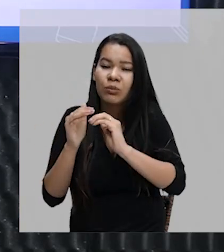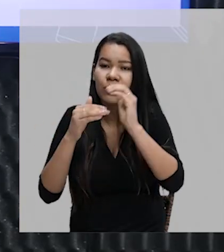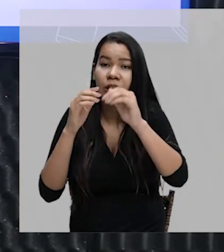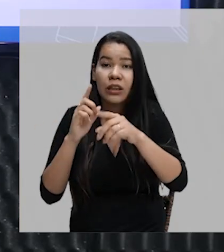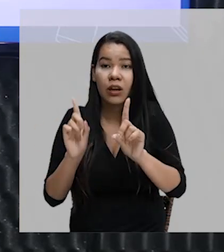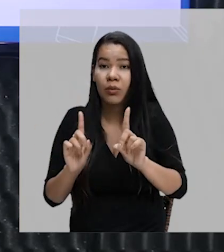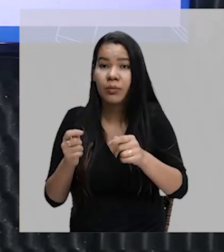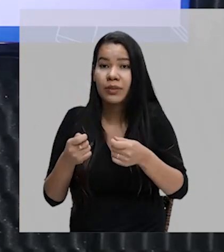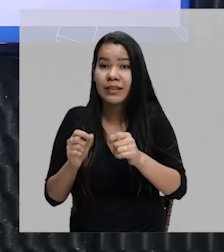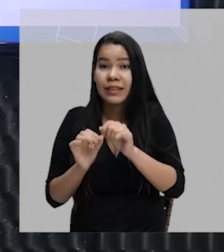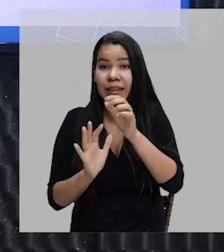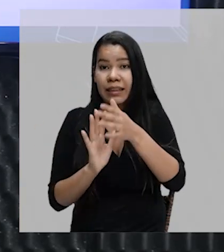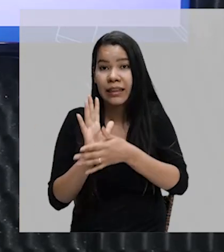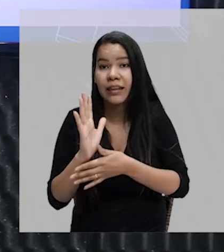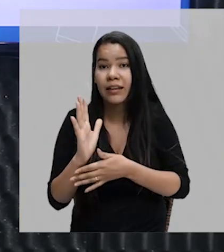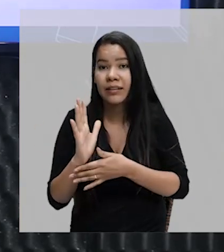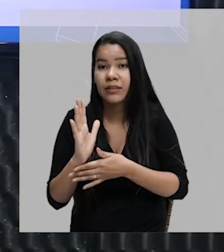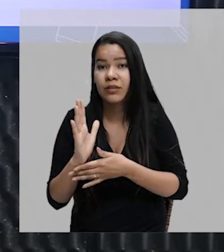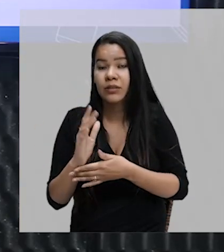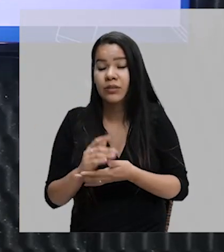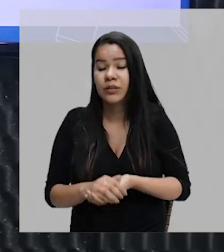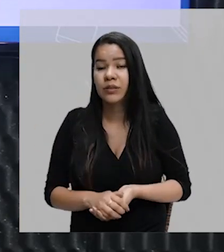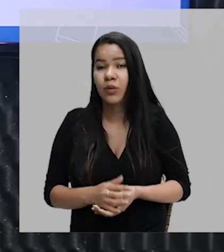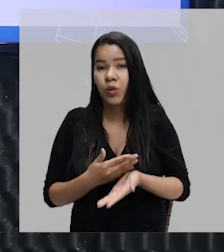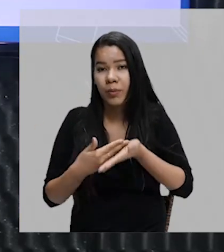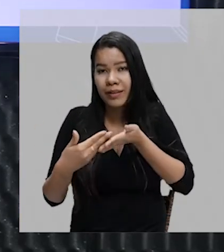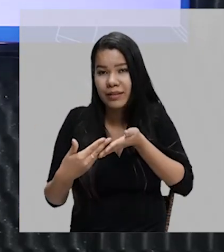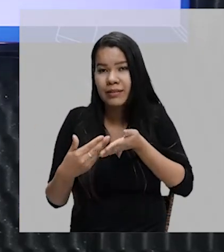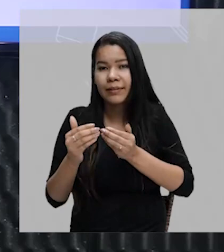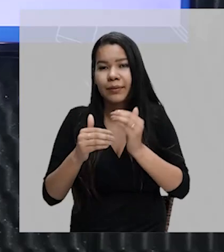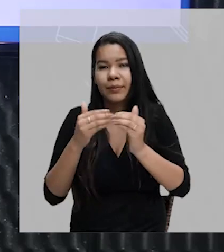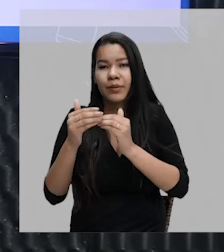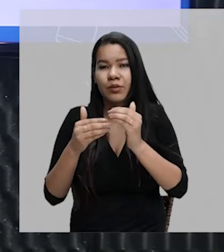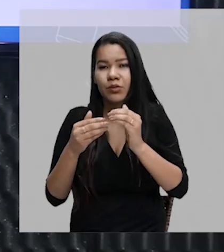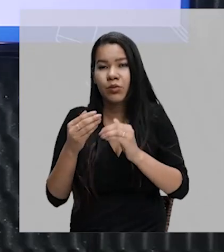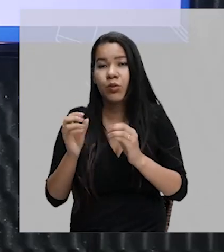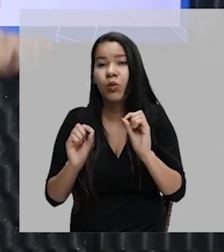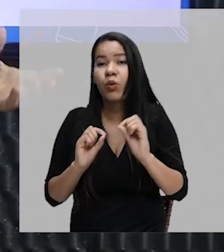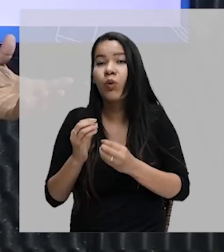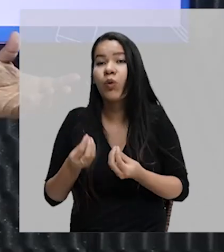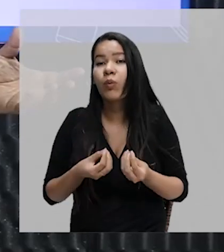tem que nascer desse processo. Neste caso, como é que ela vai nascer?